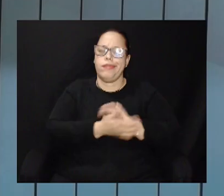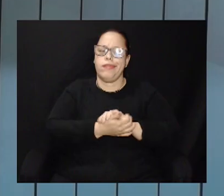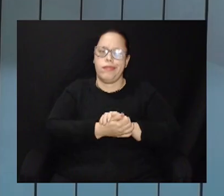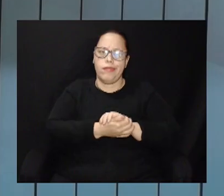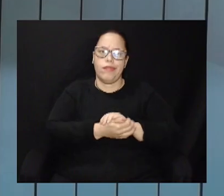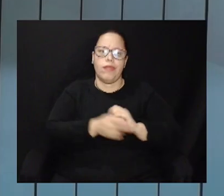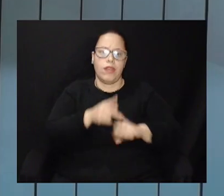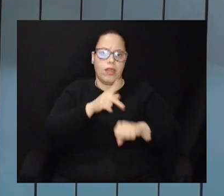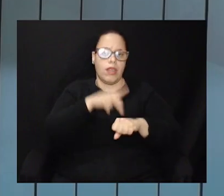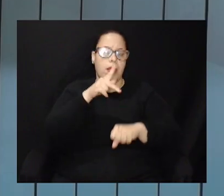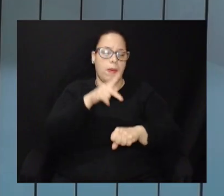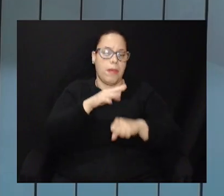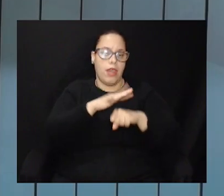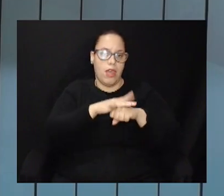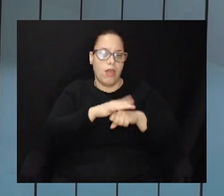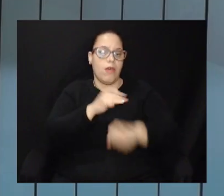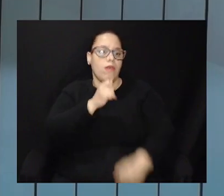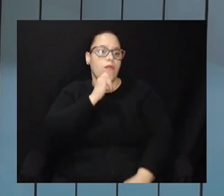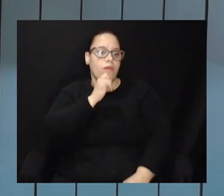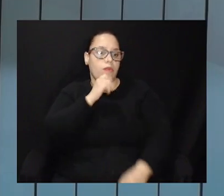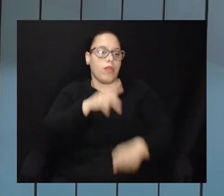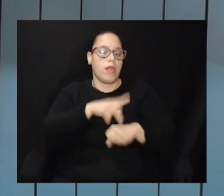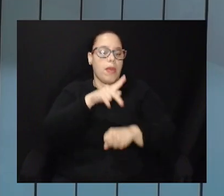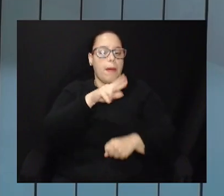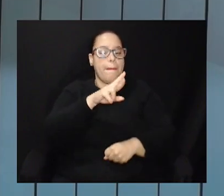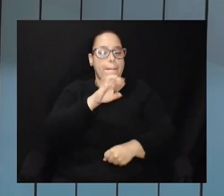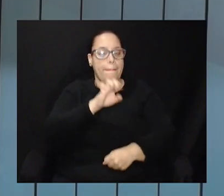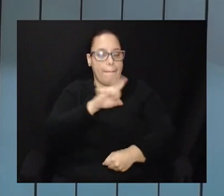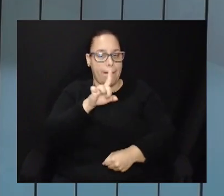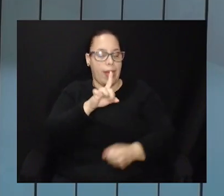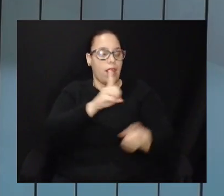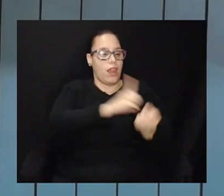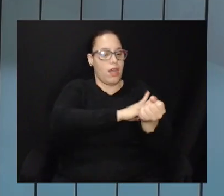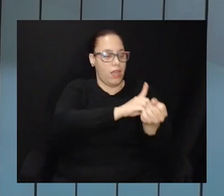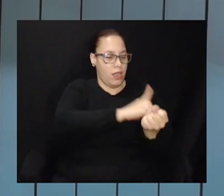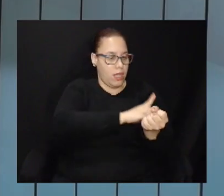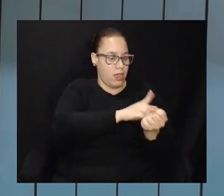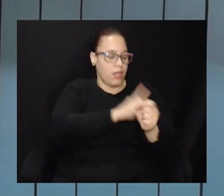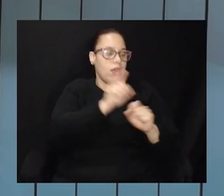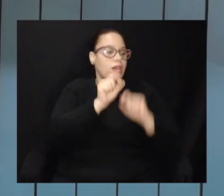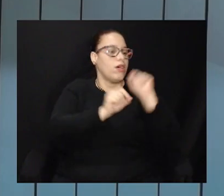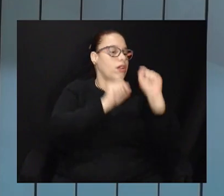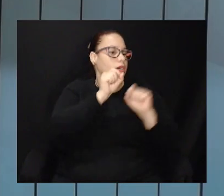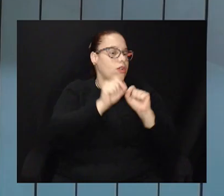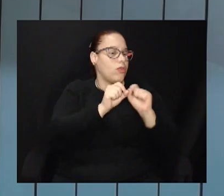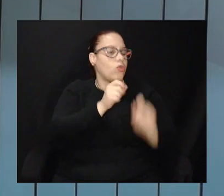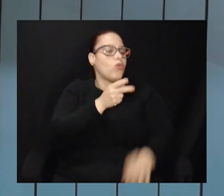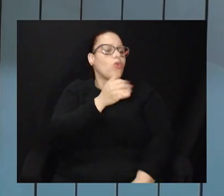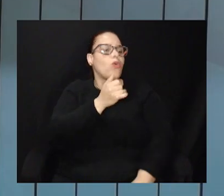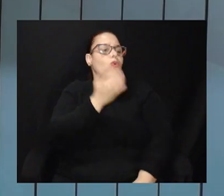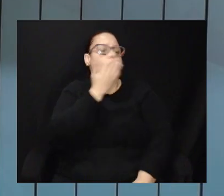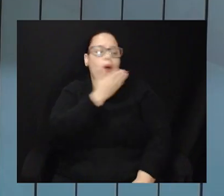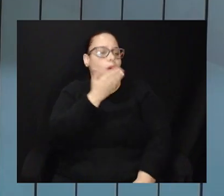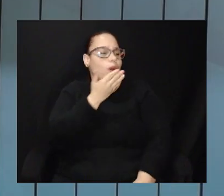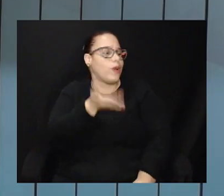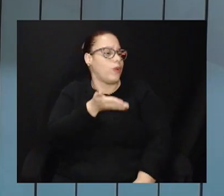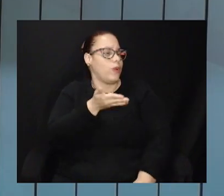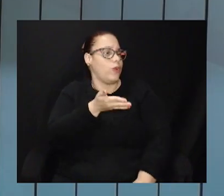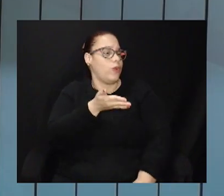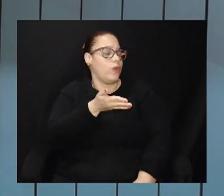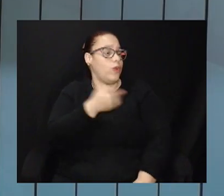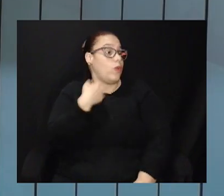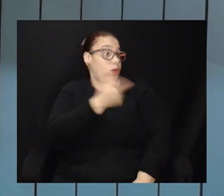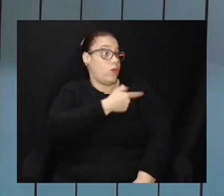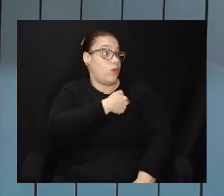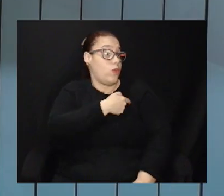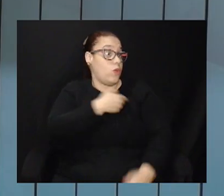Pré-doenças, né? Por exemplo, tem a pré-diabetes. Fala um pouquinho sobre essa questão do que o açúcar, ele causa, né, no nosso metabolismo,